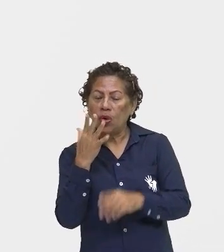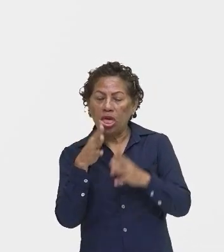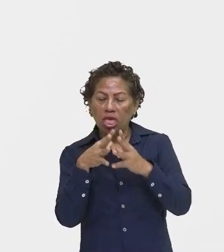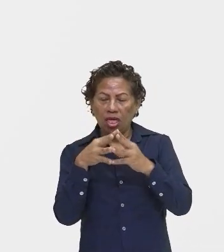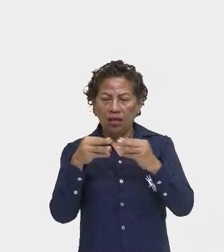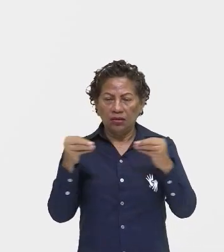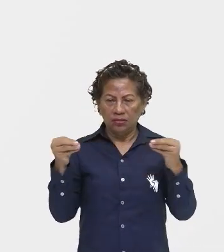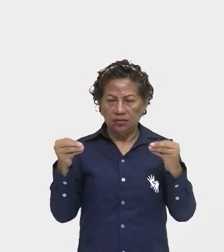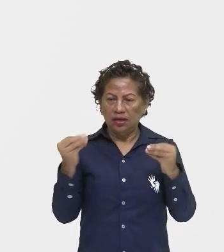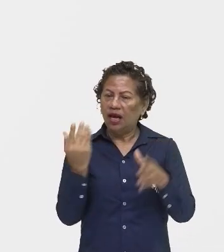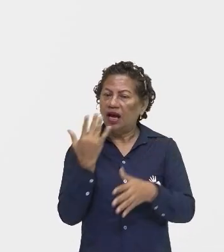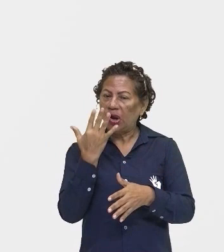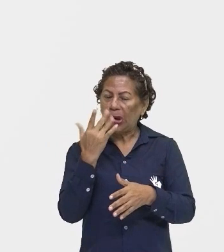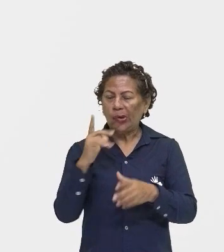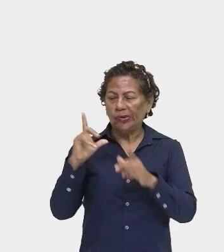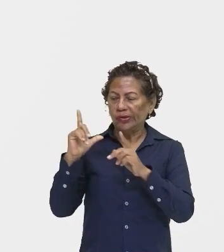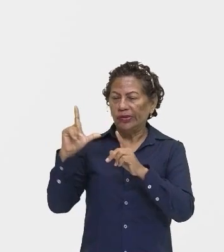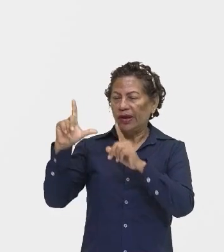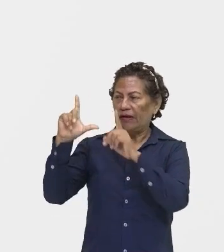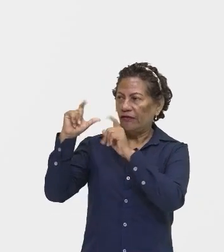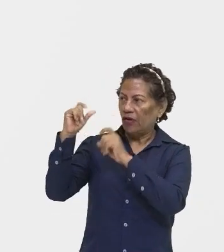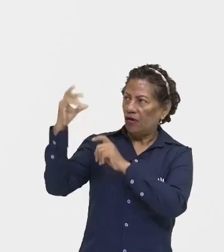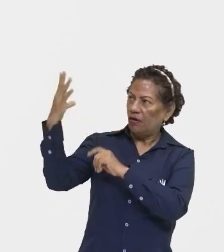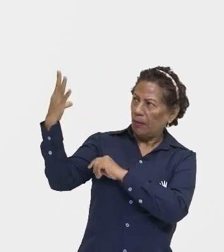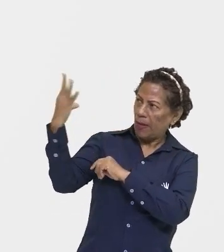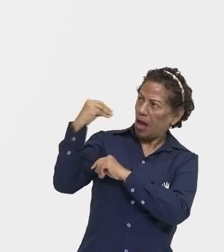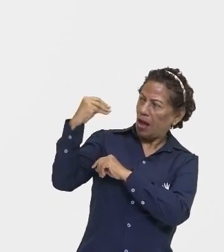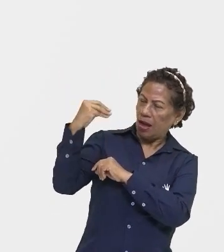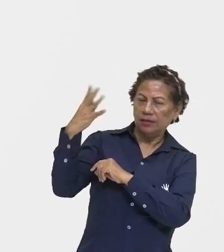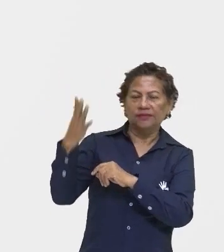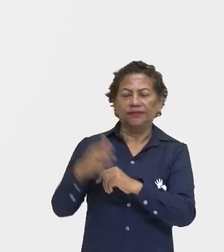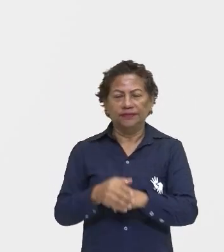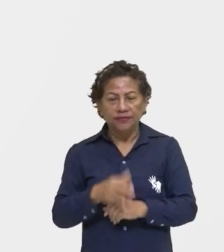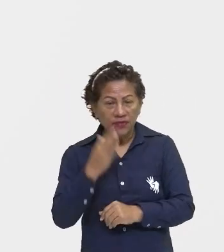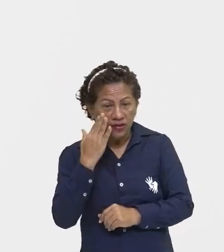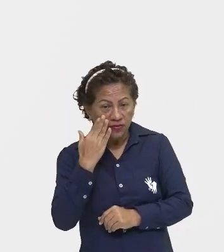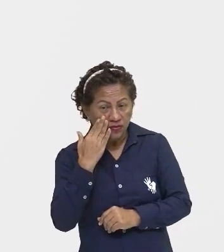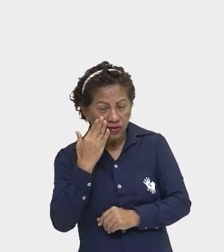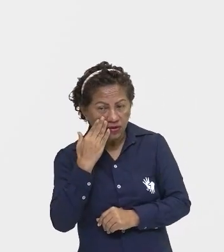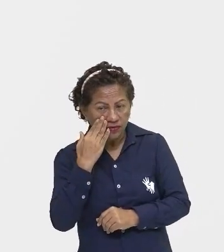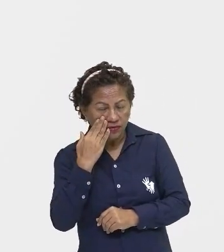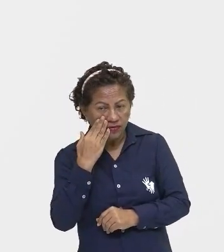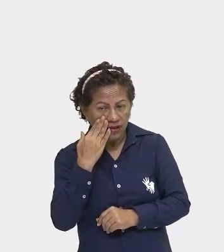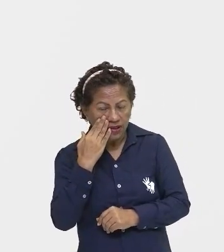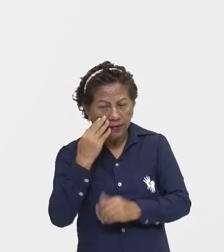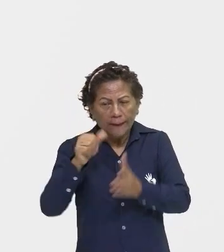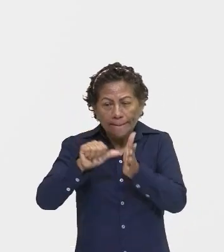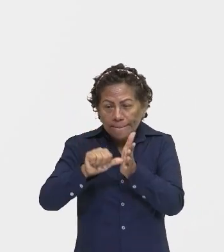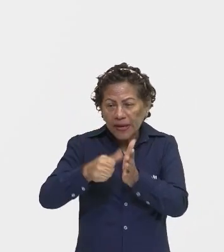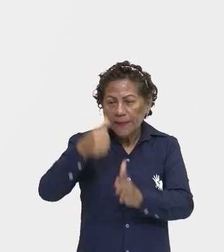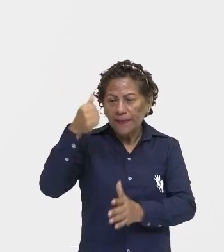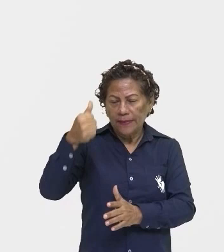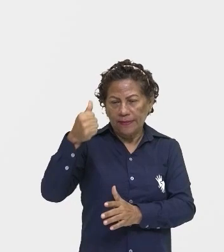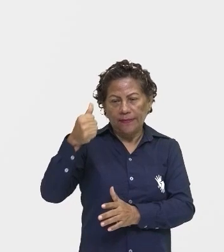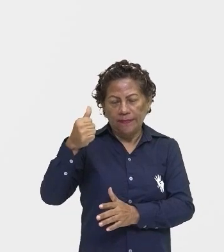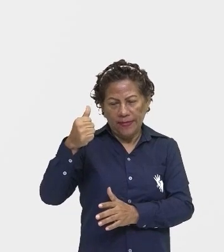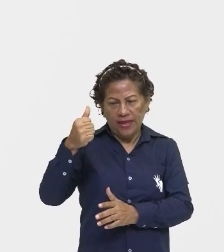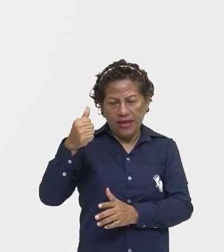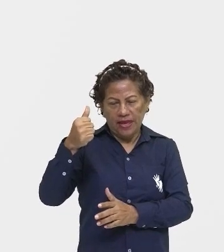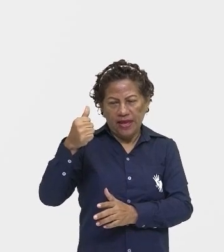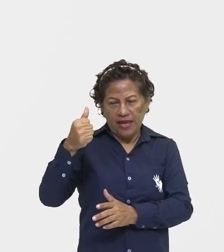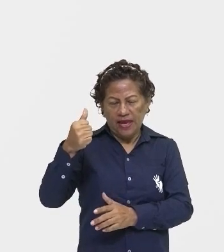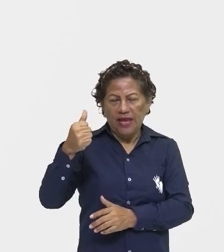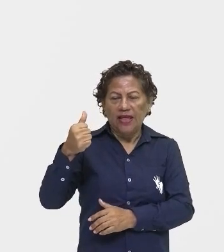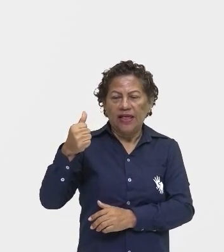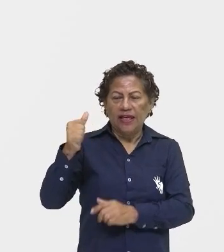desapareciam pouco tempo depois. Aí que vocês estão vendo a imagem da primeira fotografia colorida. Só que era